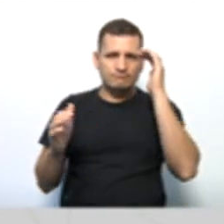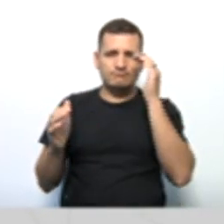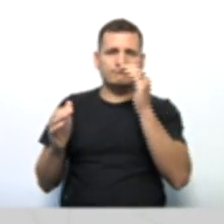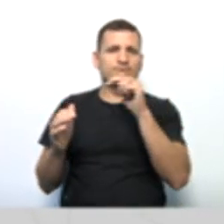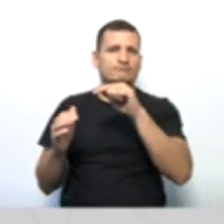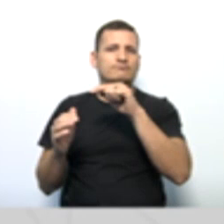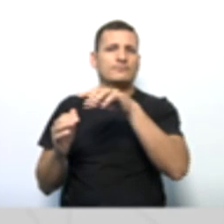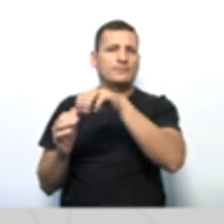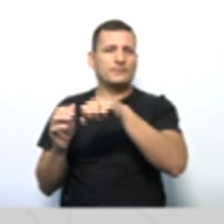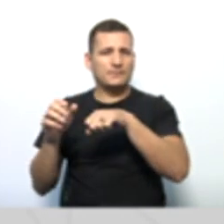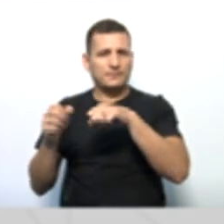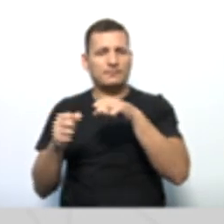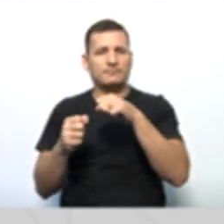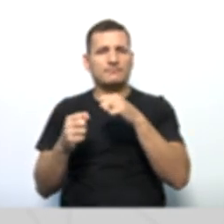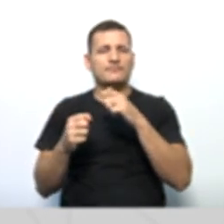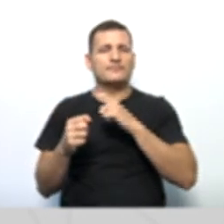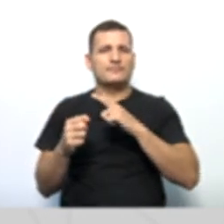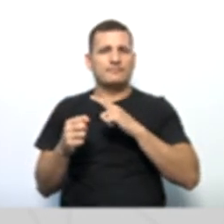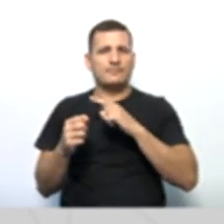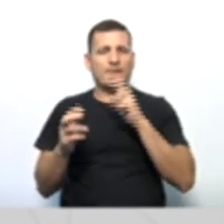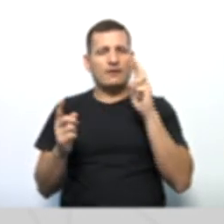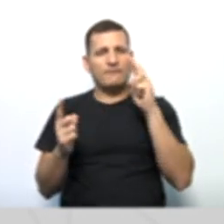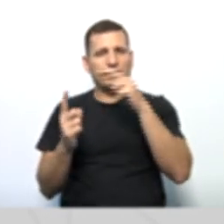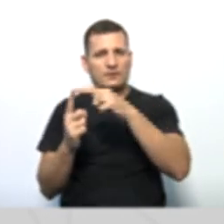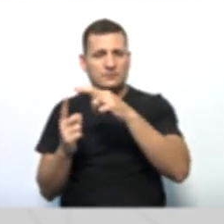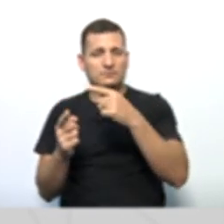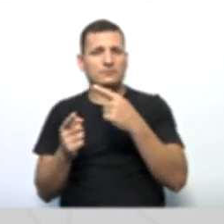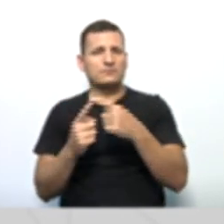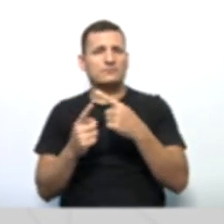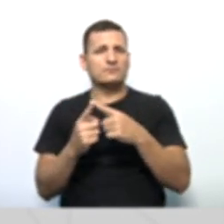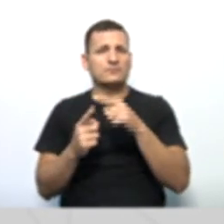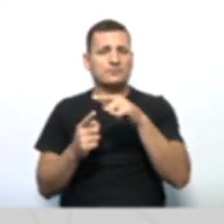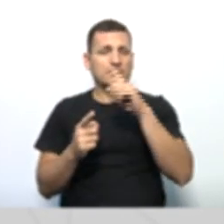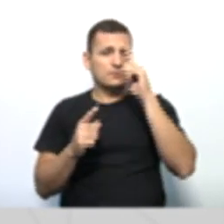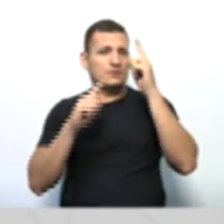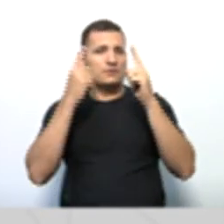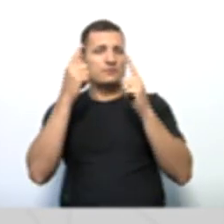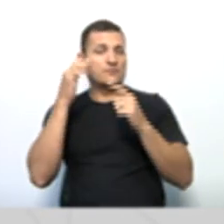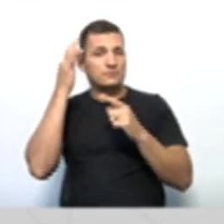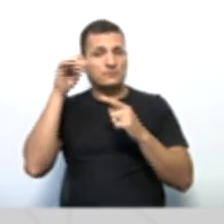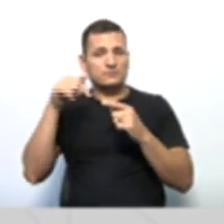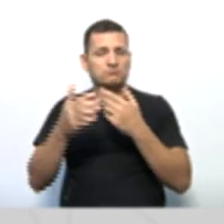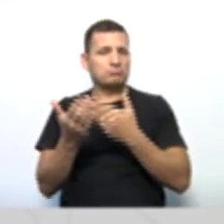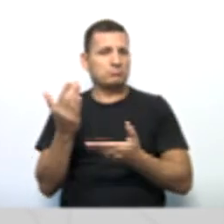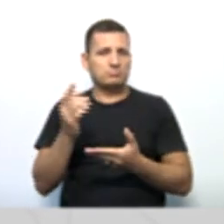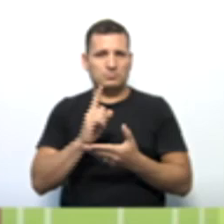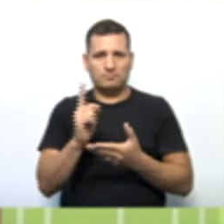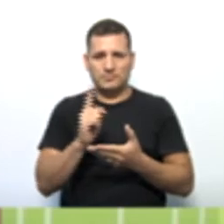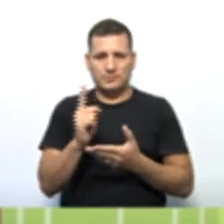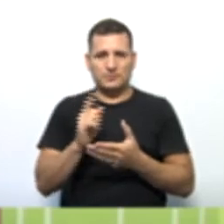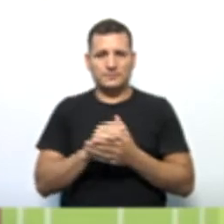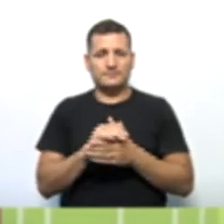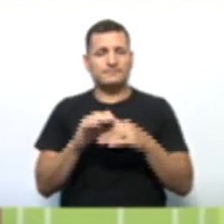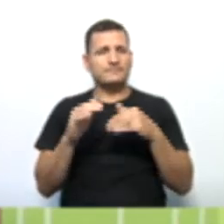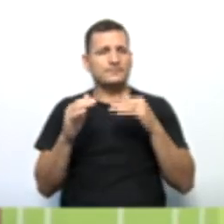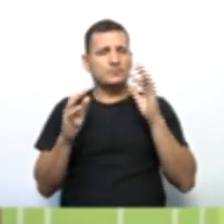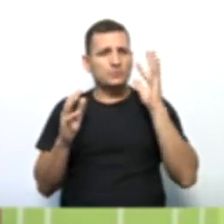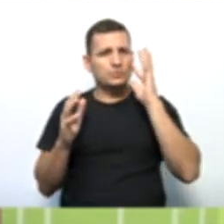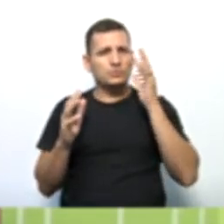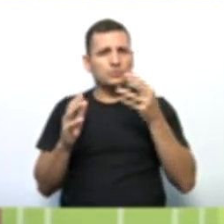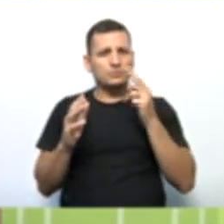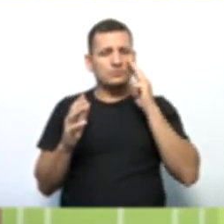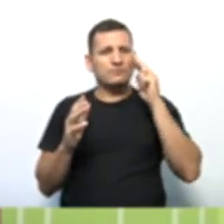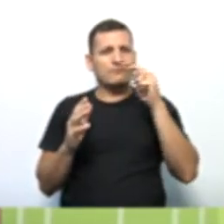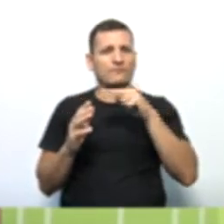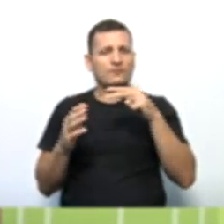interessante trazer isso à tona, porque essas ideias filosóficas elas não se perdem. Então, tudo que a gente vê aqui, que vai